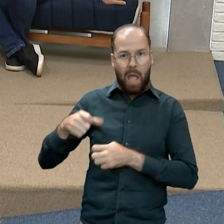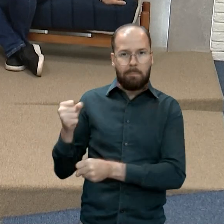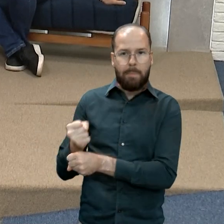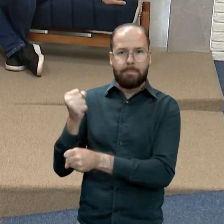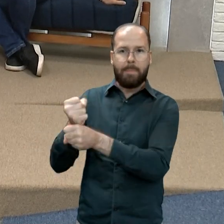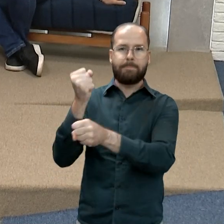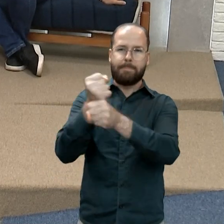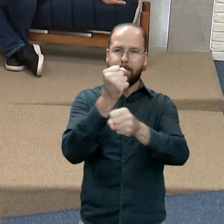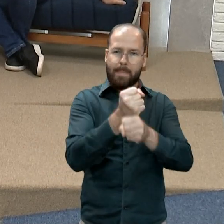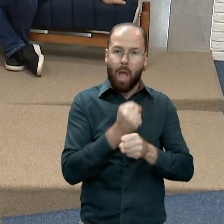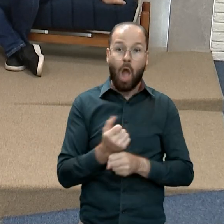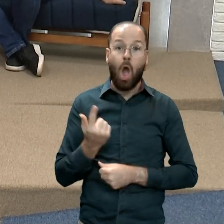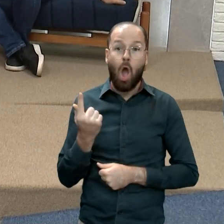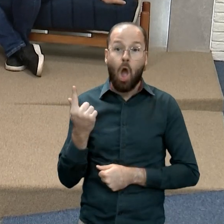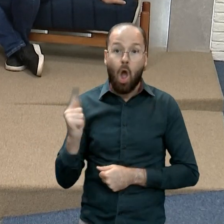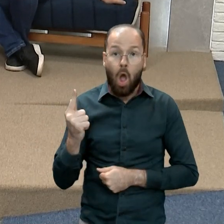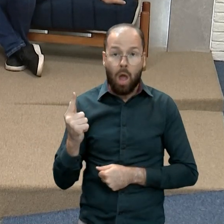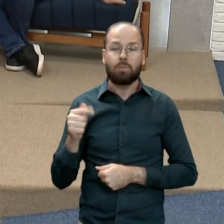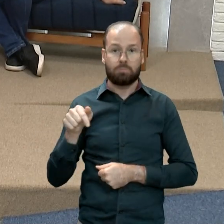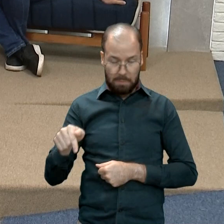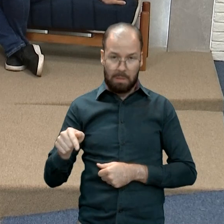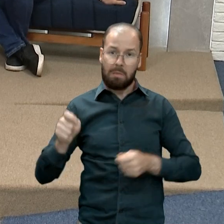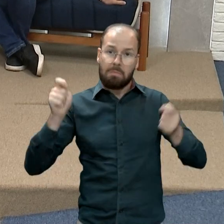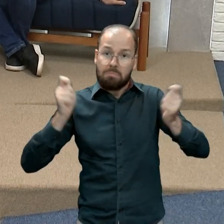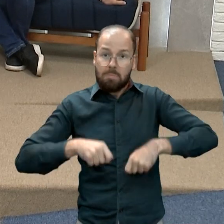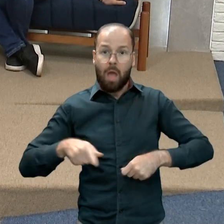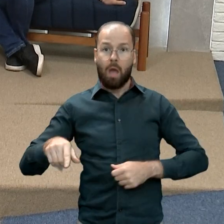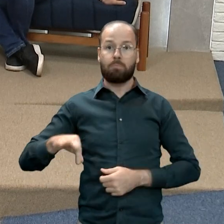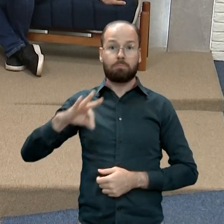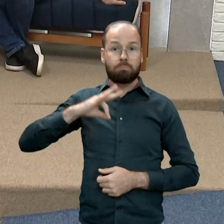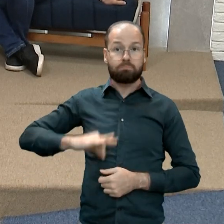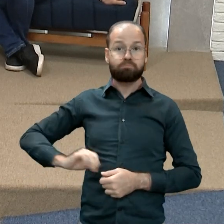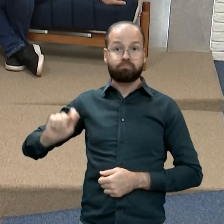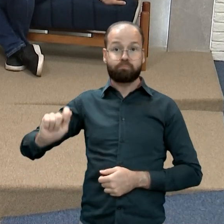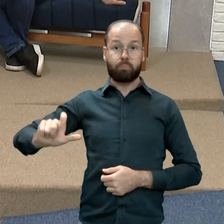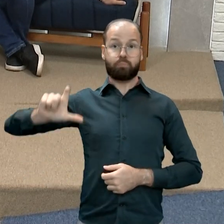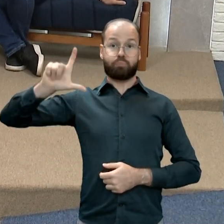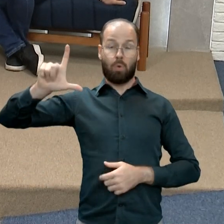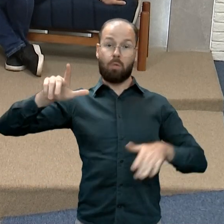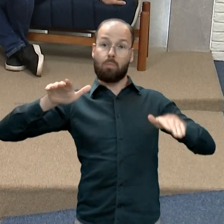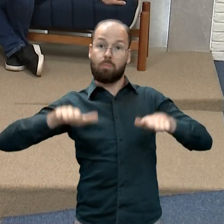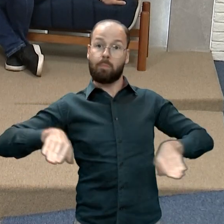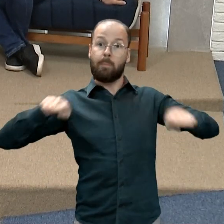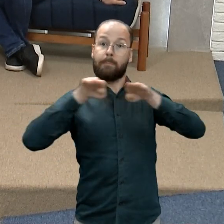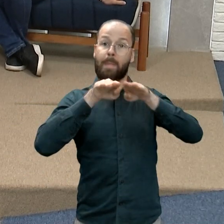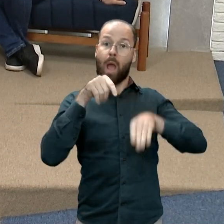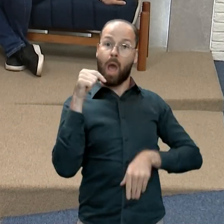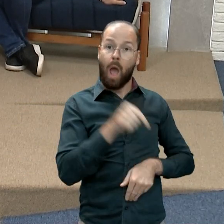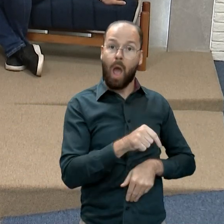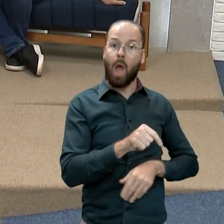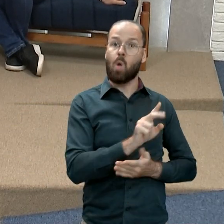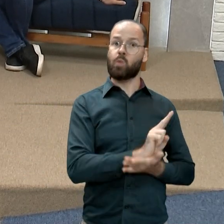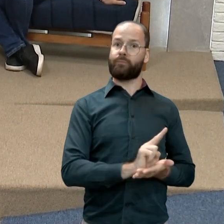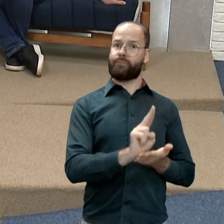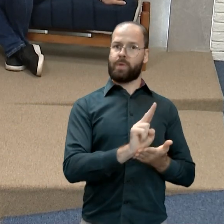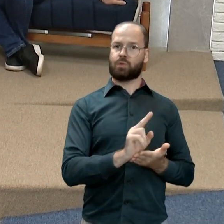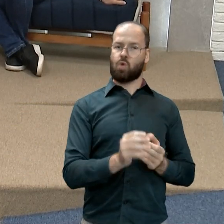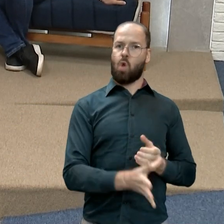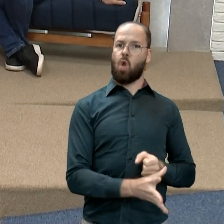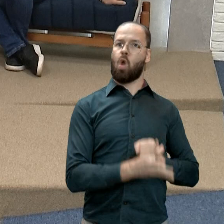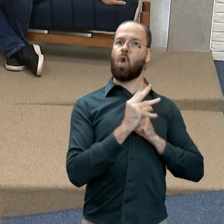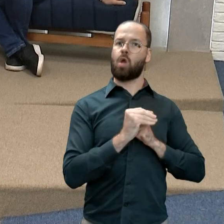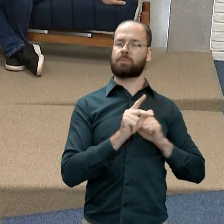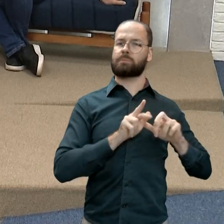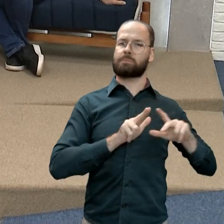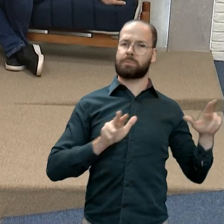tem salários equiparados a esse nível de conhecimento, se ele consegue absorver um profissional como esse ou